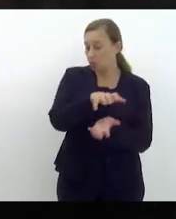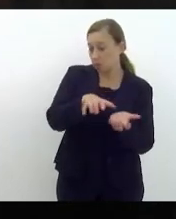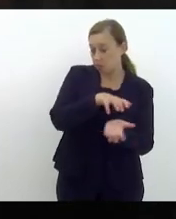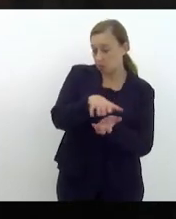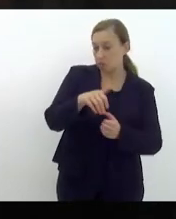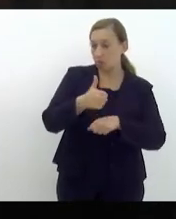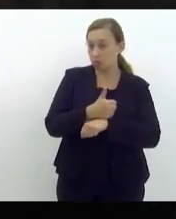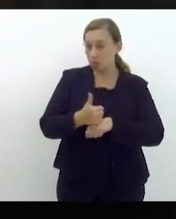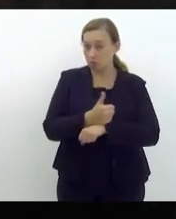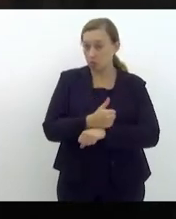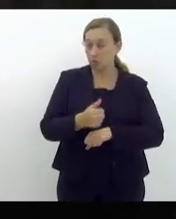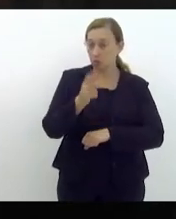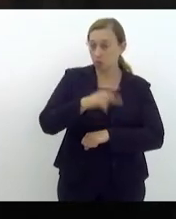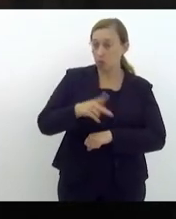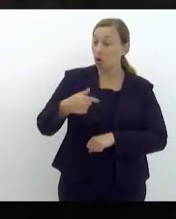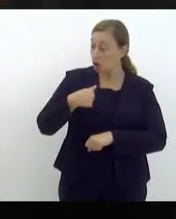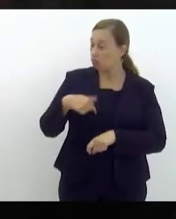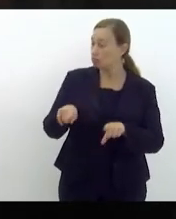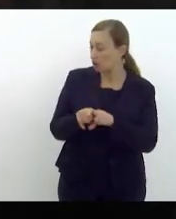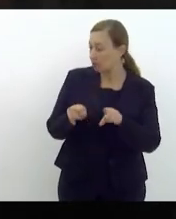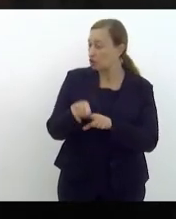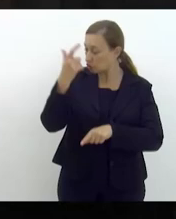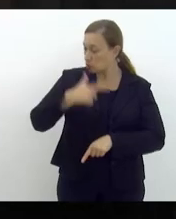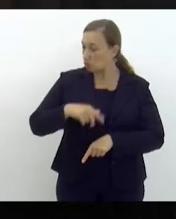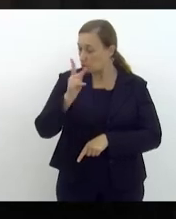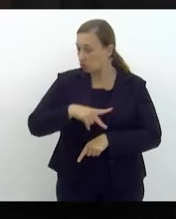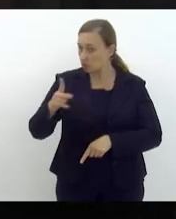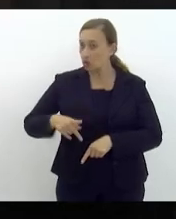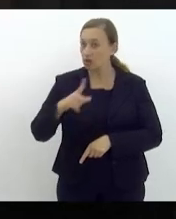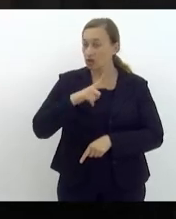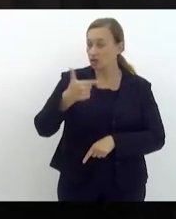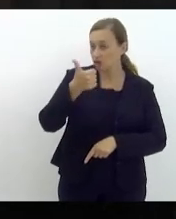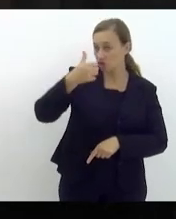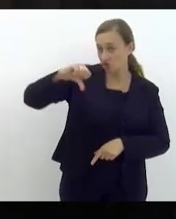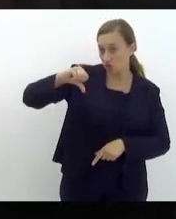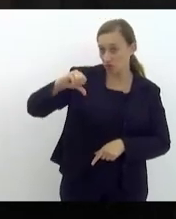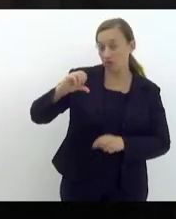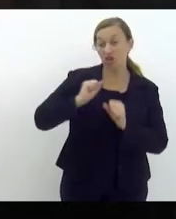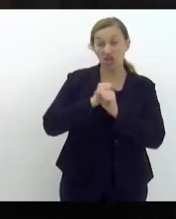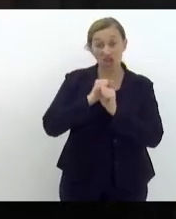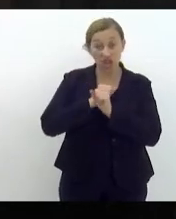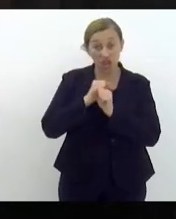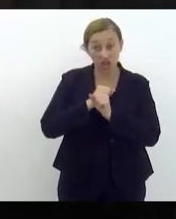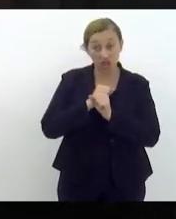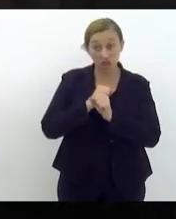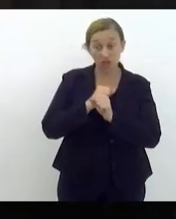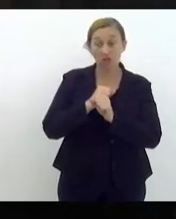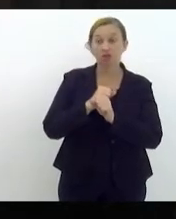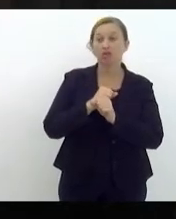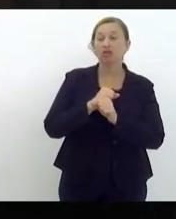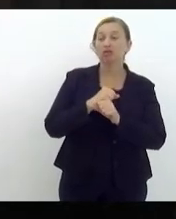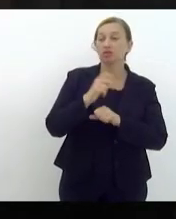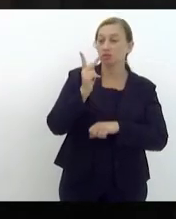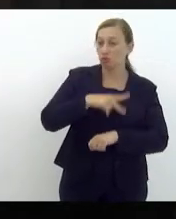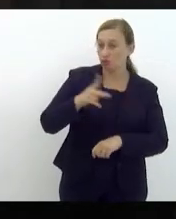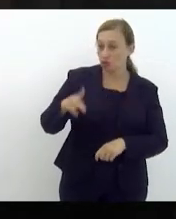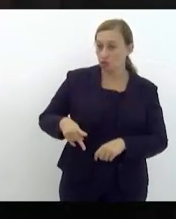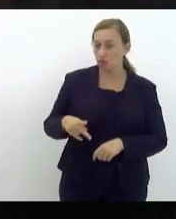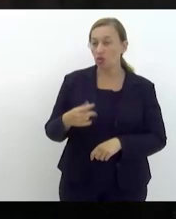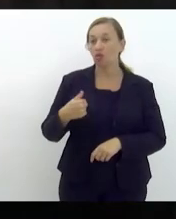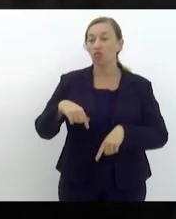eu que também sou profissional de educação que tenho 29 anos de atendimento no serviço público eu fui